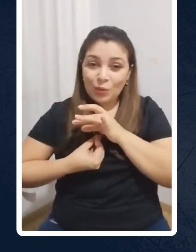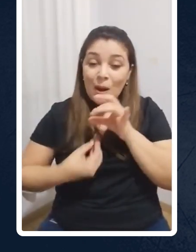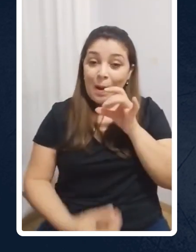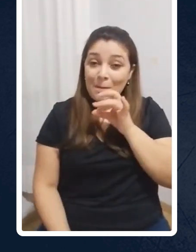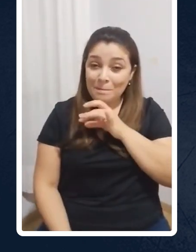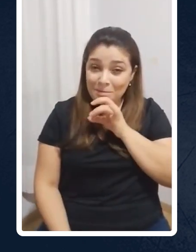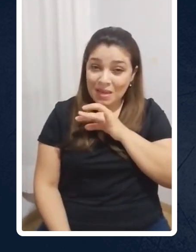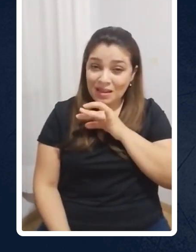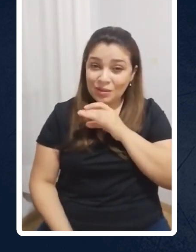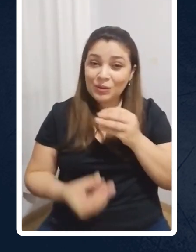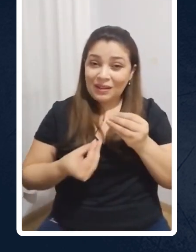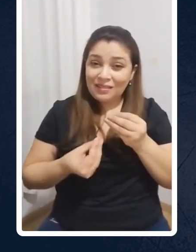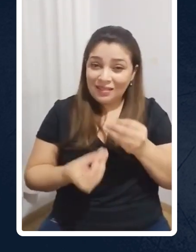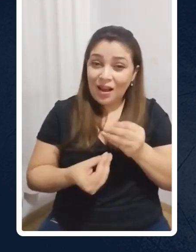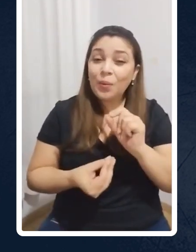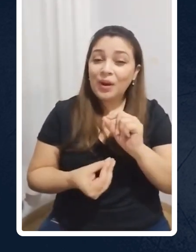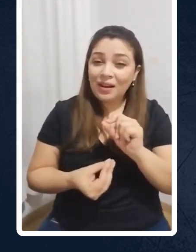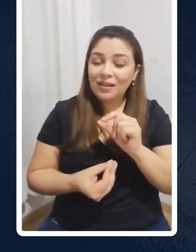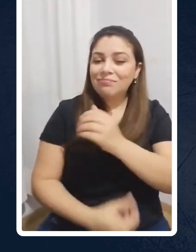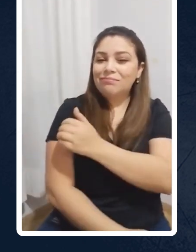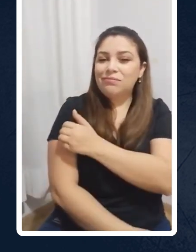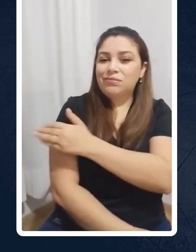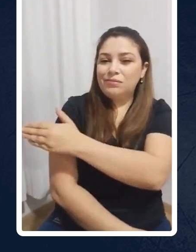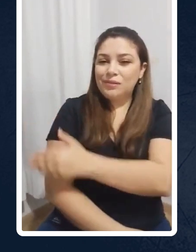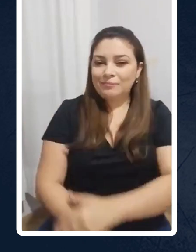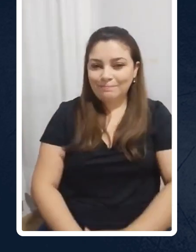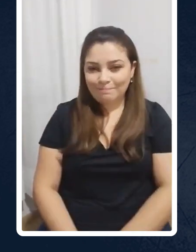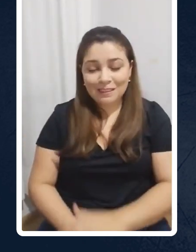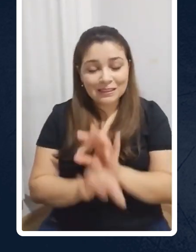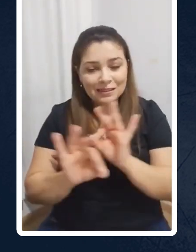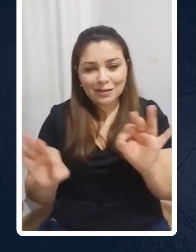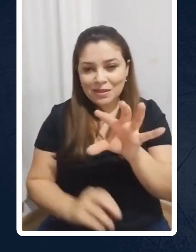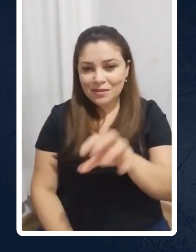Simples assim. Isso foi, é e será ainda.